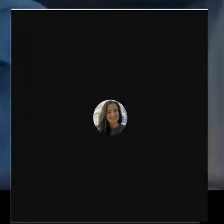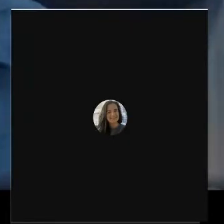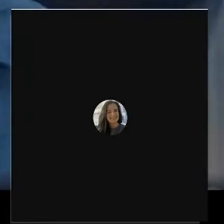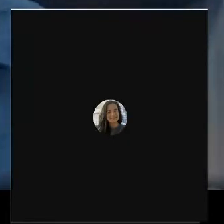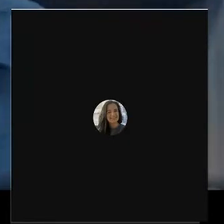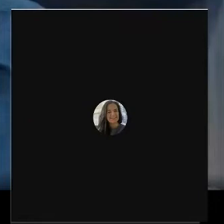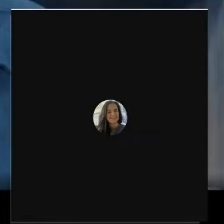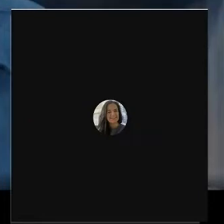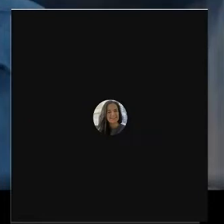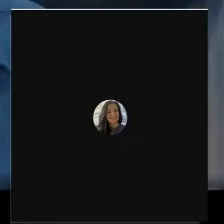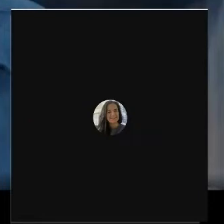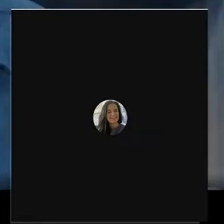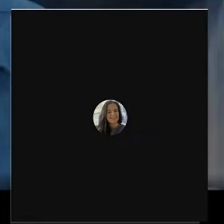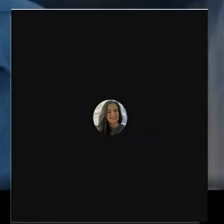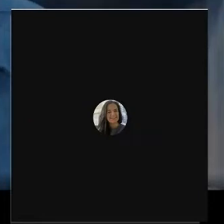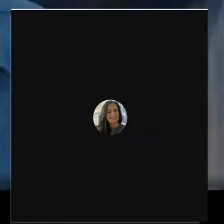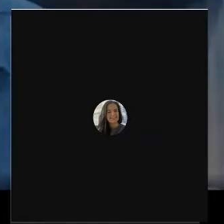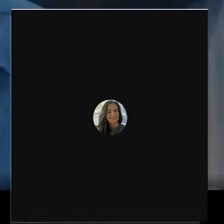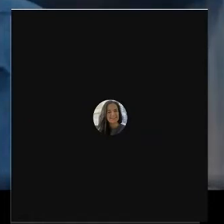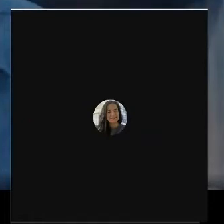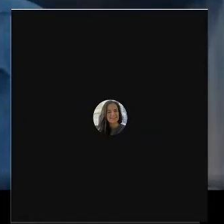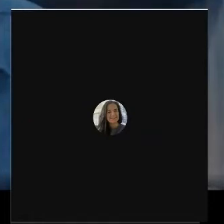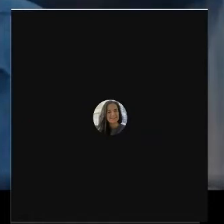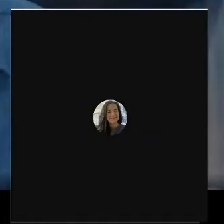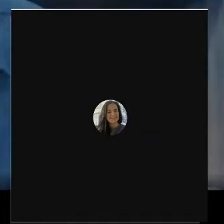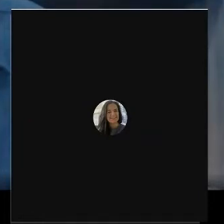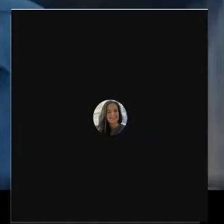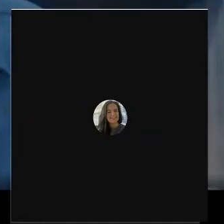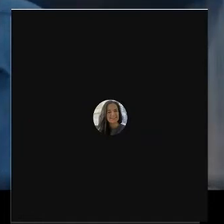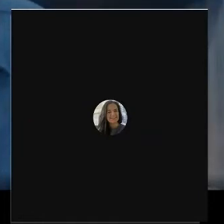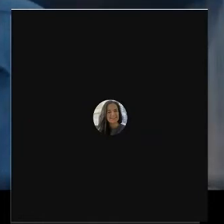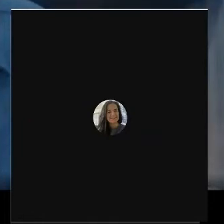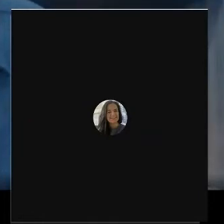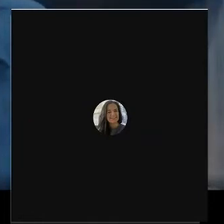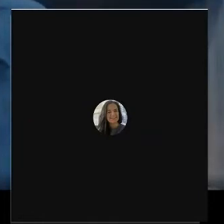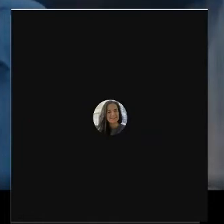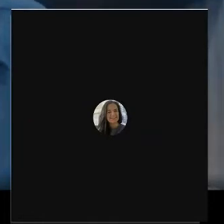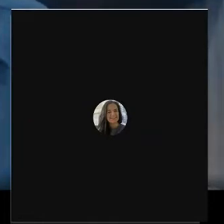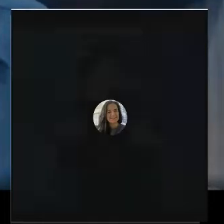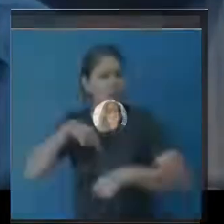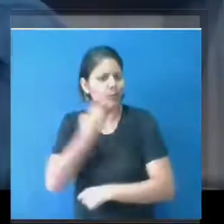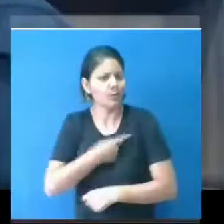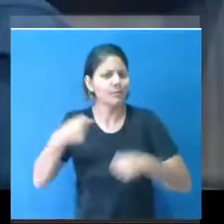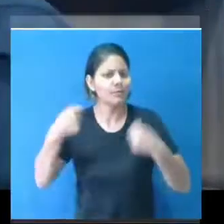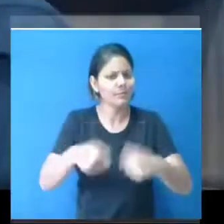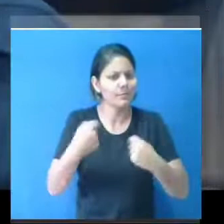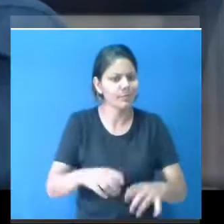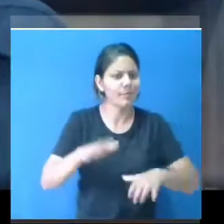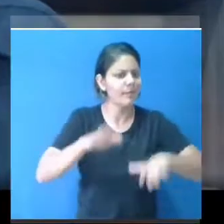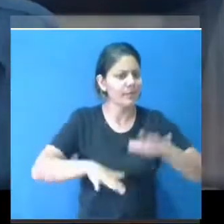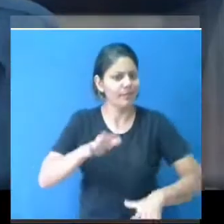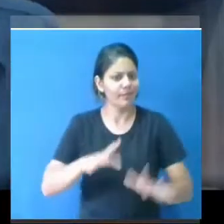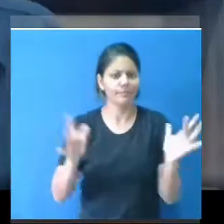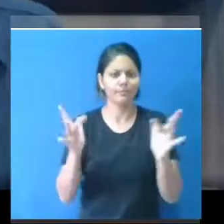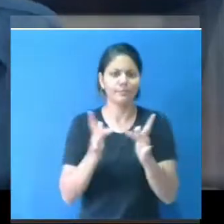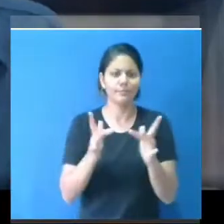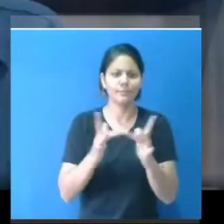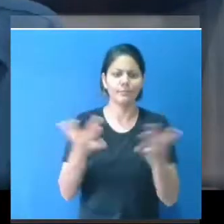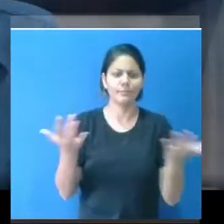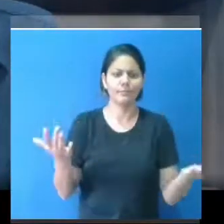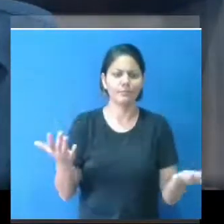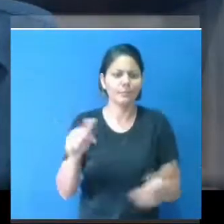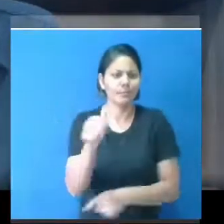são atemporais, que de tempos em tempos nós temos que lidar com eles, né? Então, por isso que não importa qual